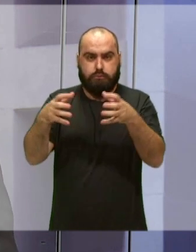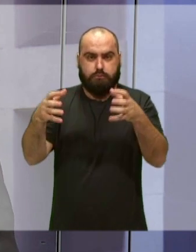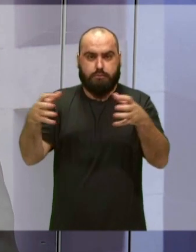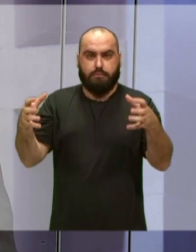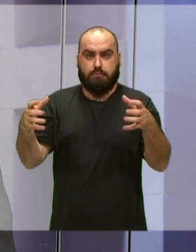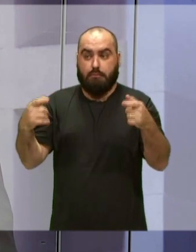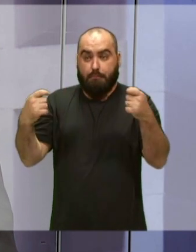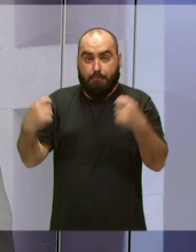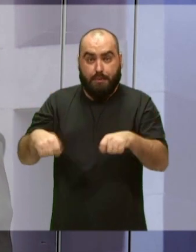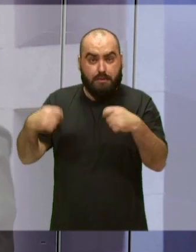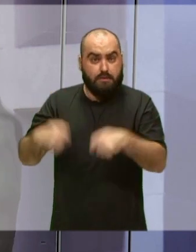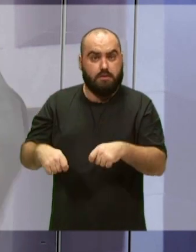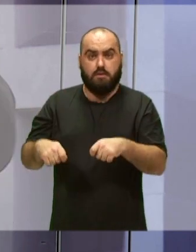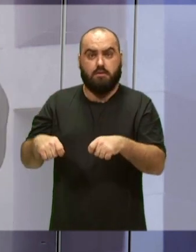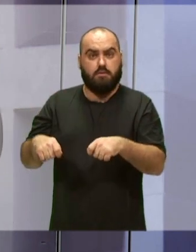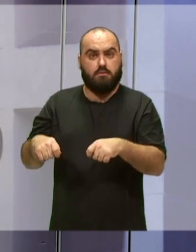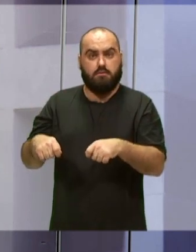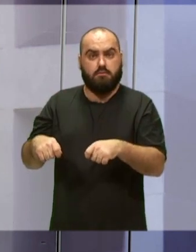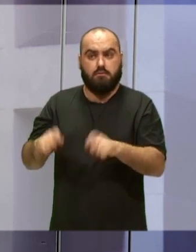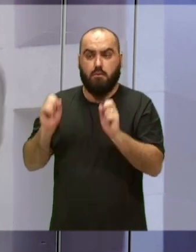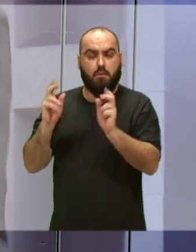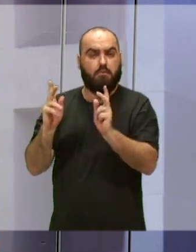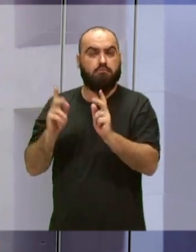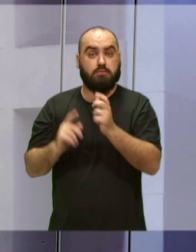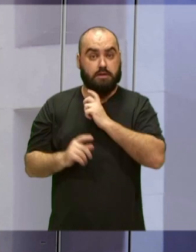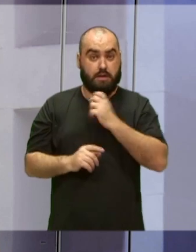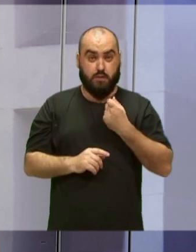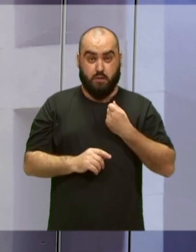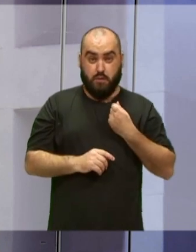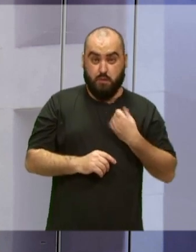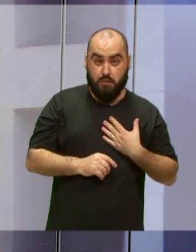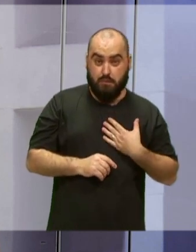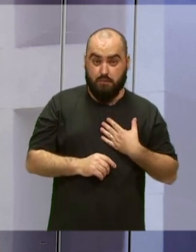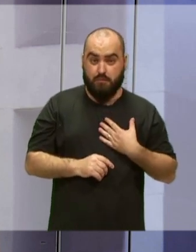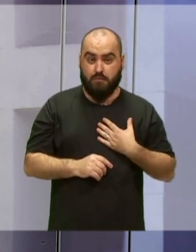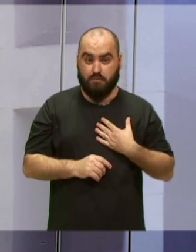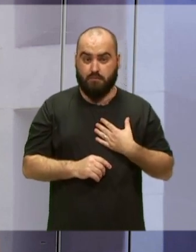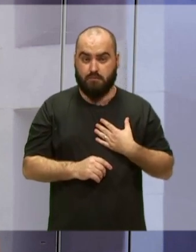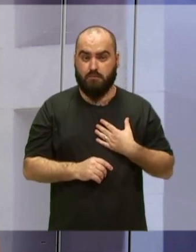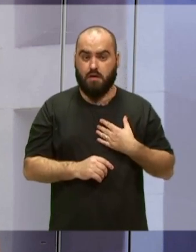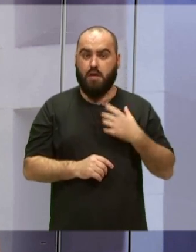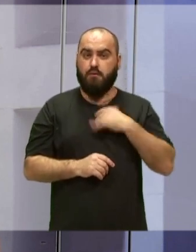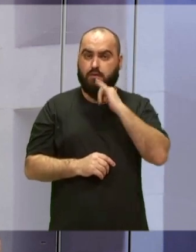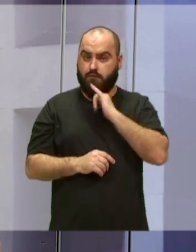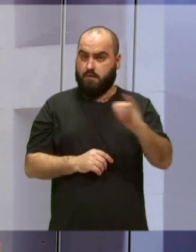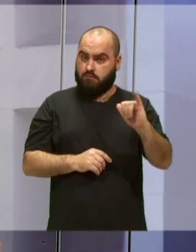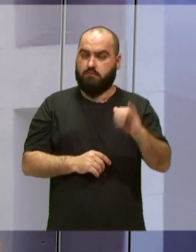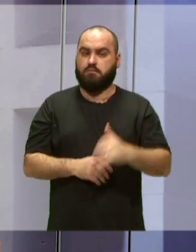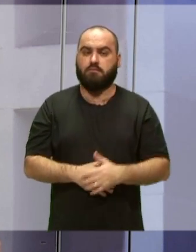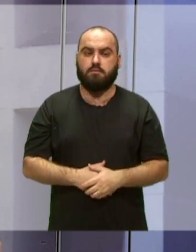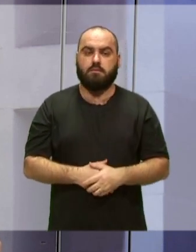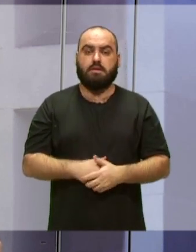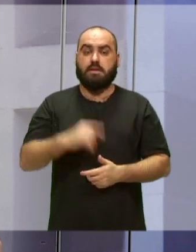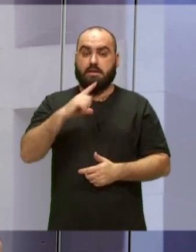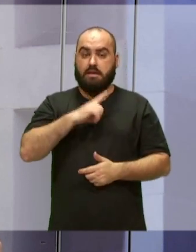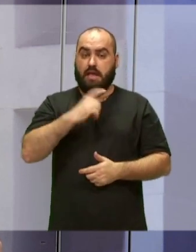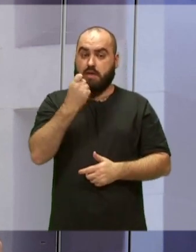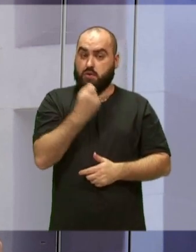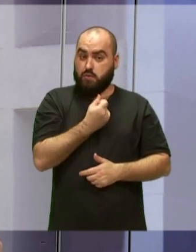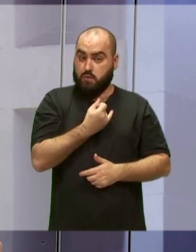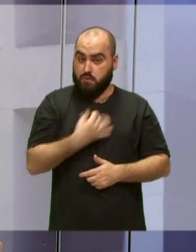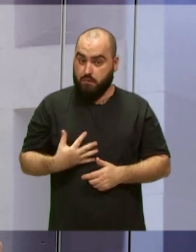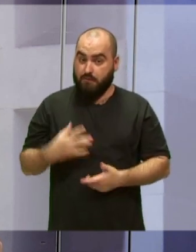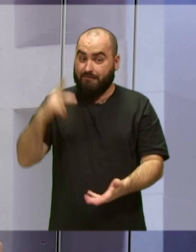precisam ser legais nós temos um número expressivo hoje Maurício Tu não vais acreditar que eu vou te falar agora temos um número